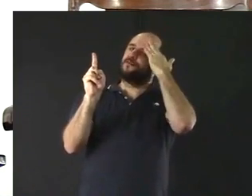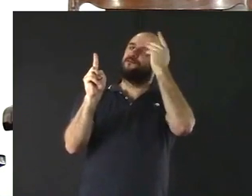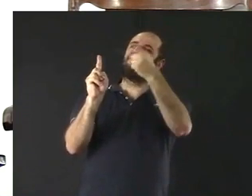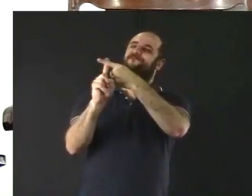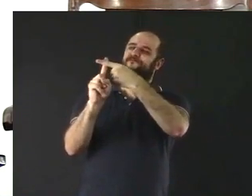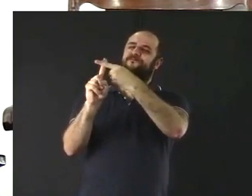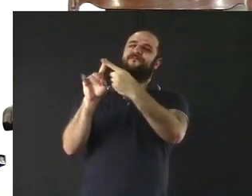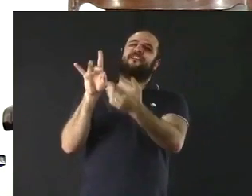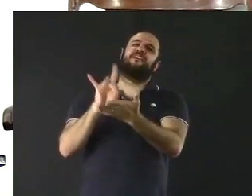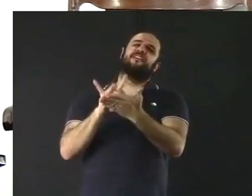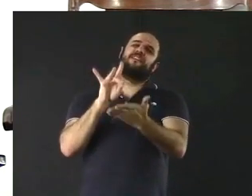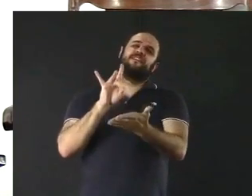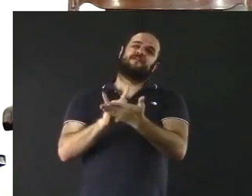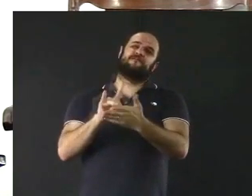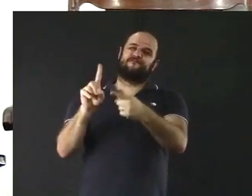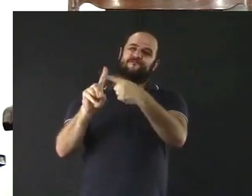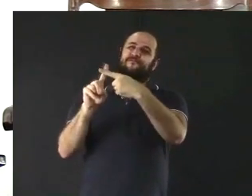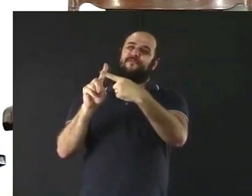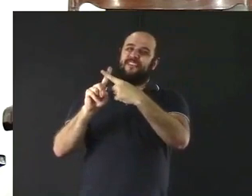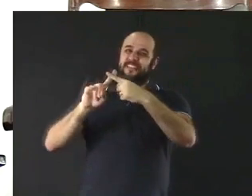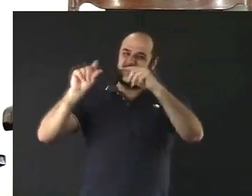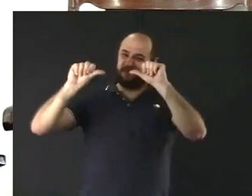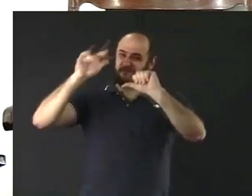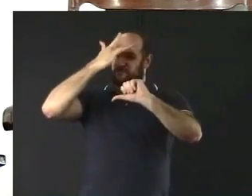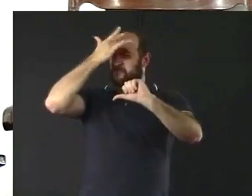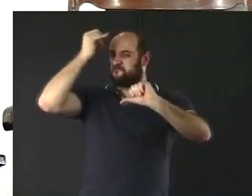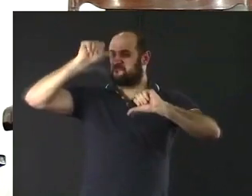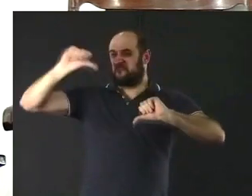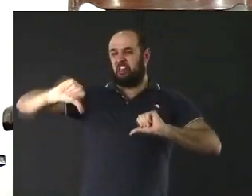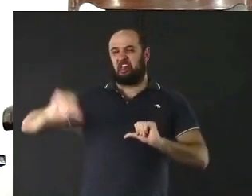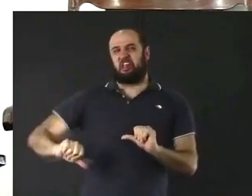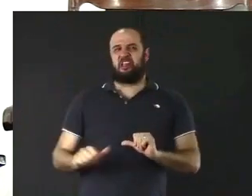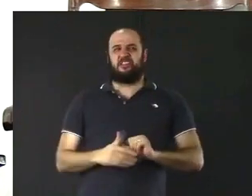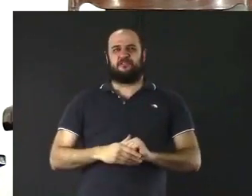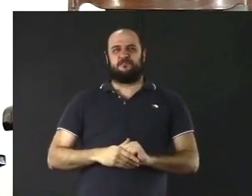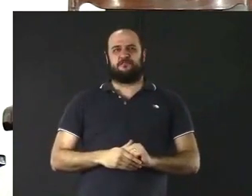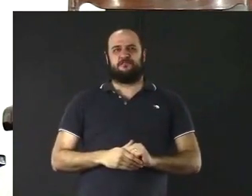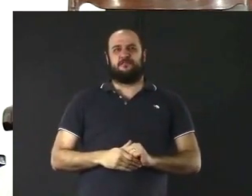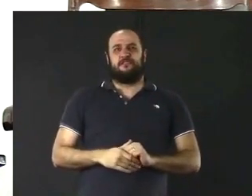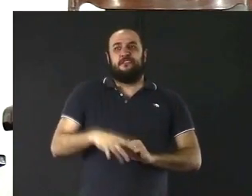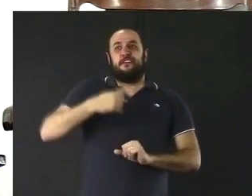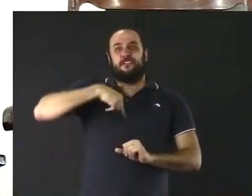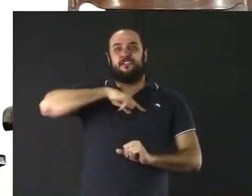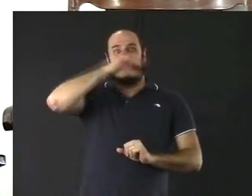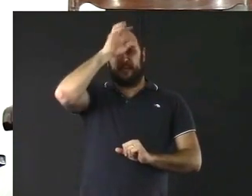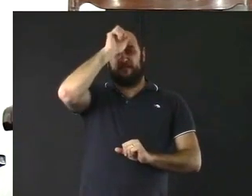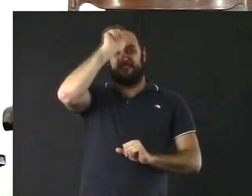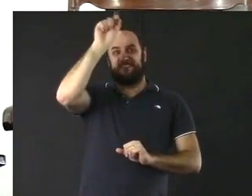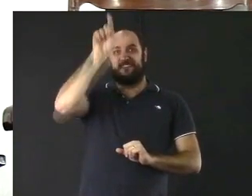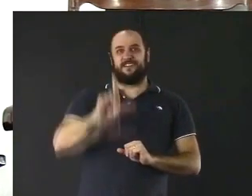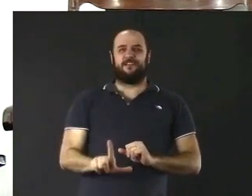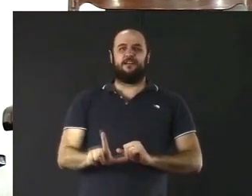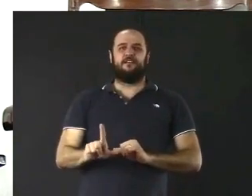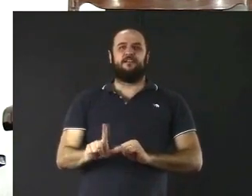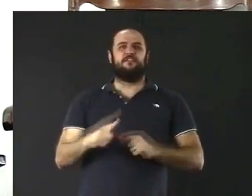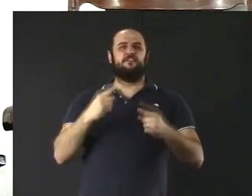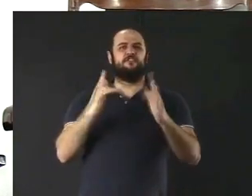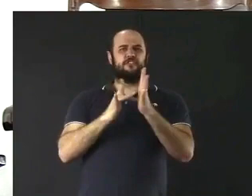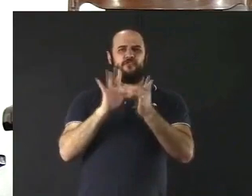fato, só iria os piores criminosos. E em Gálatas nós aprendemos que Cristo se faz maldito por